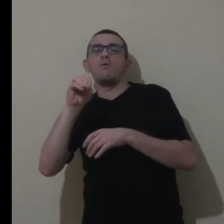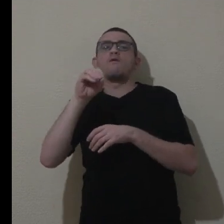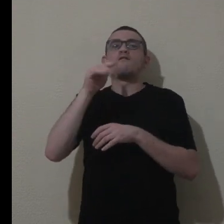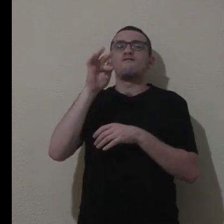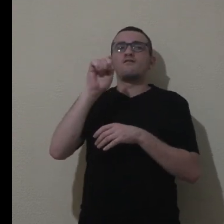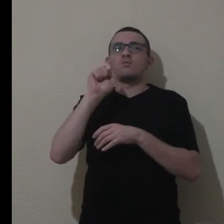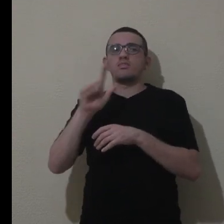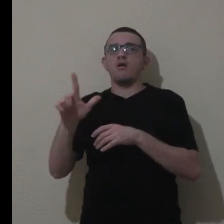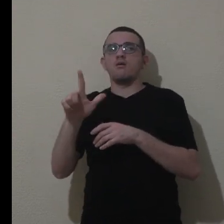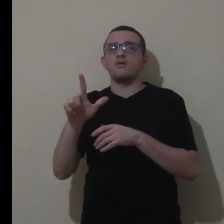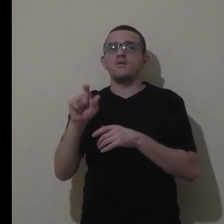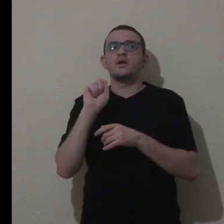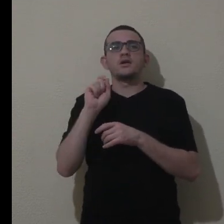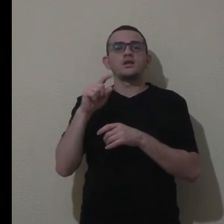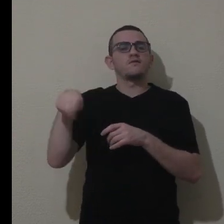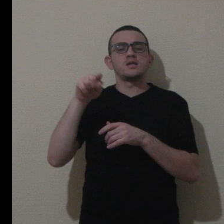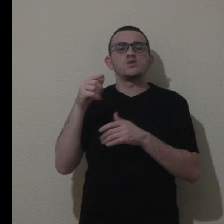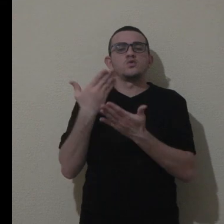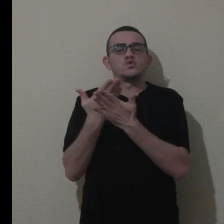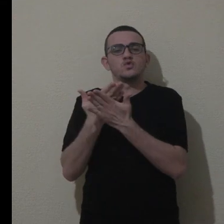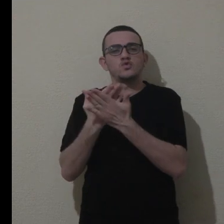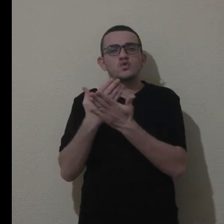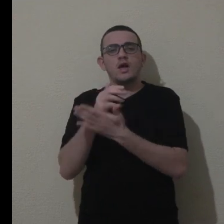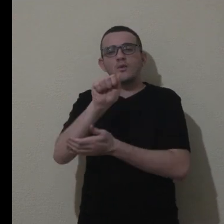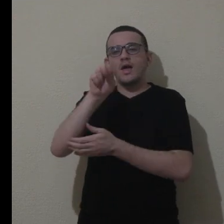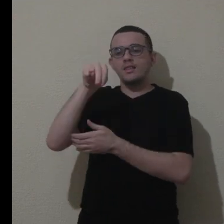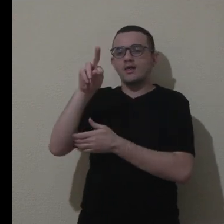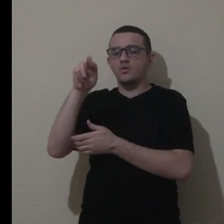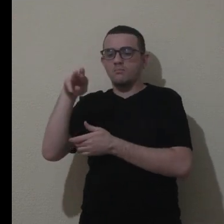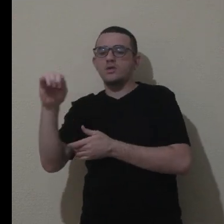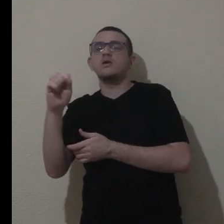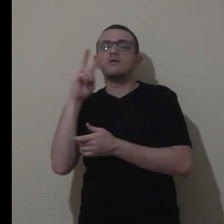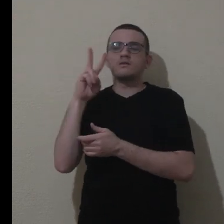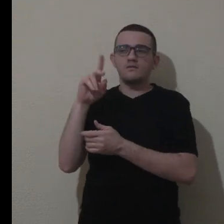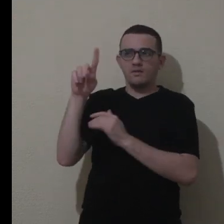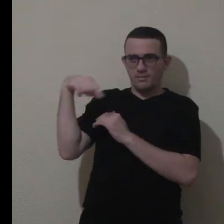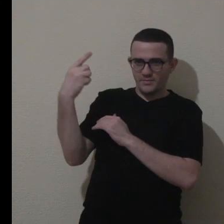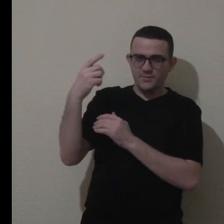parte daqui da frente. Para quem não teve aula de neuroanatomia, terão, vocês vão ver.